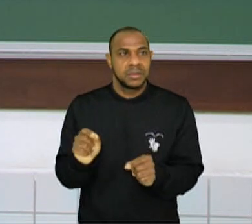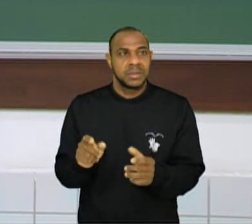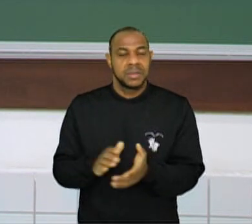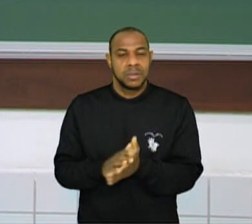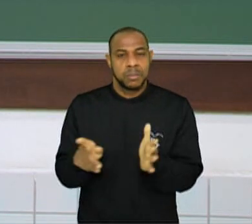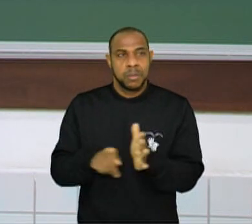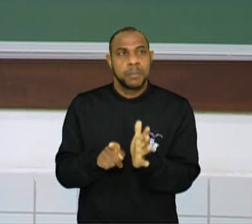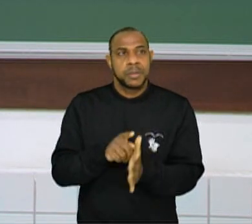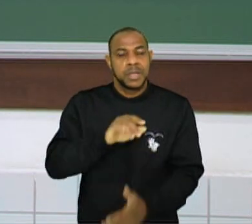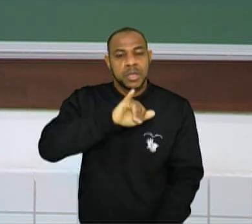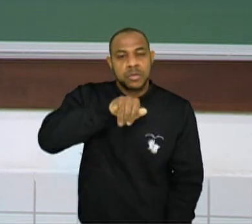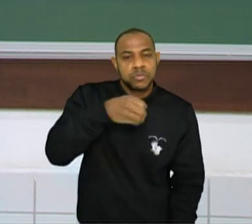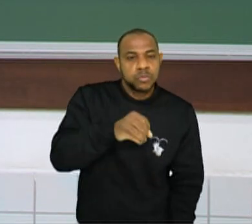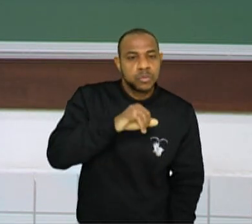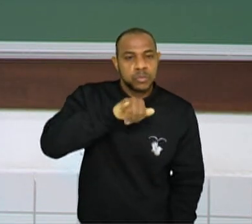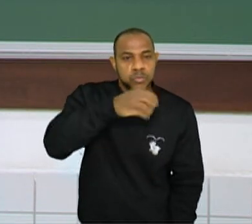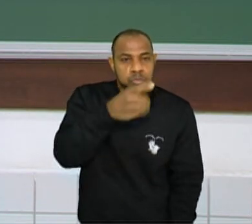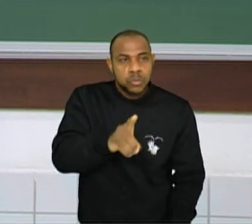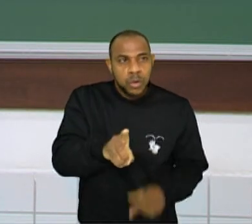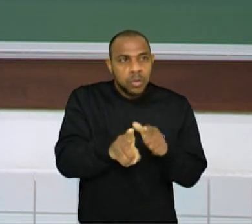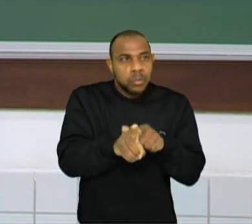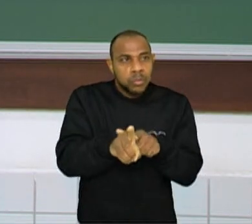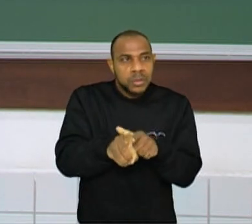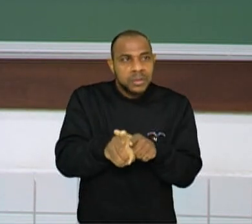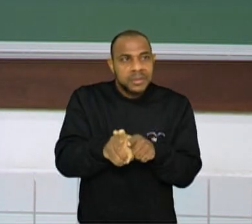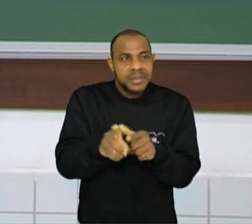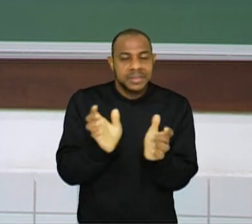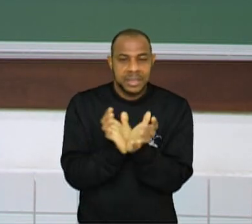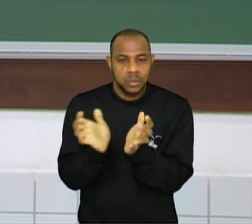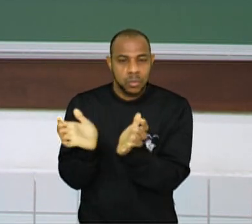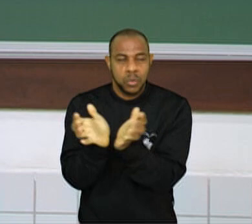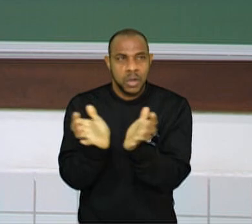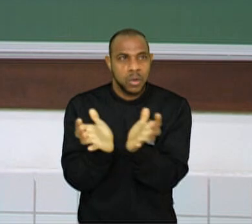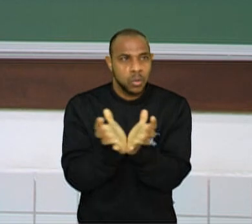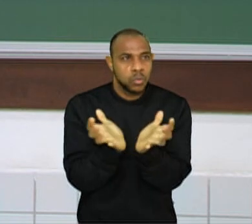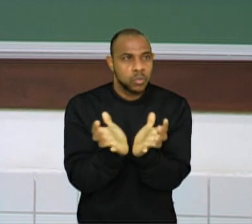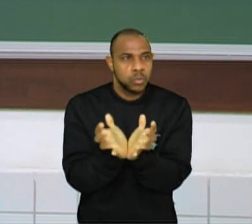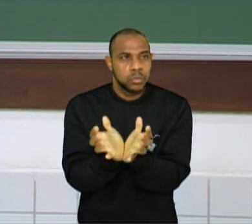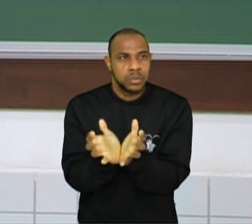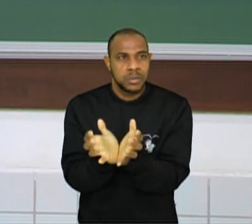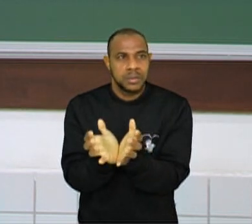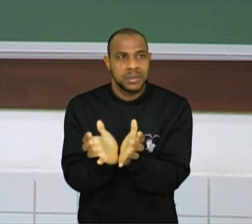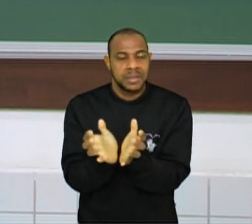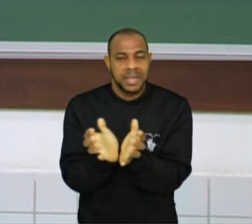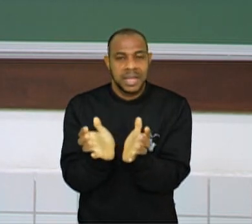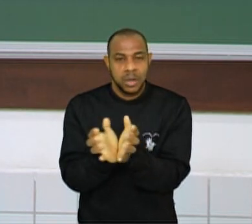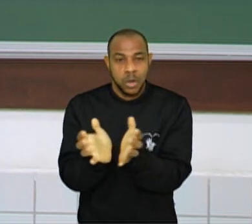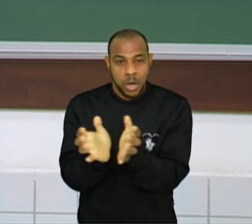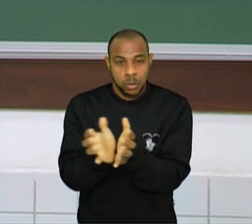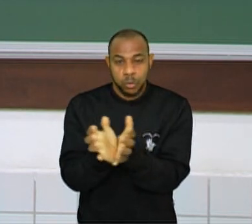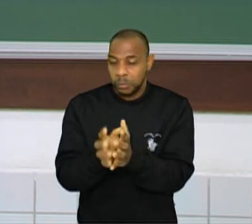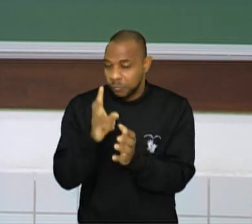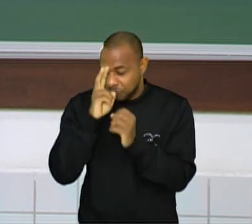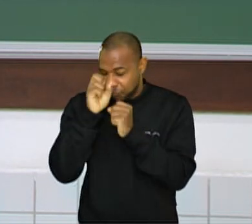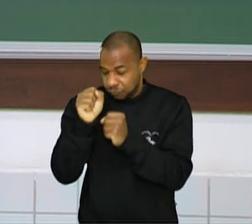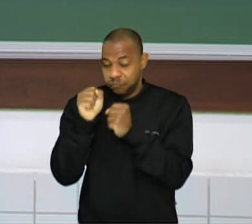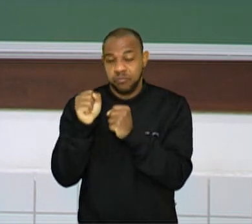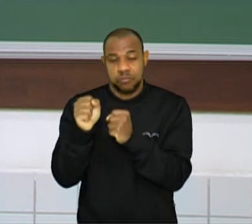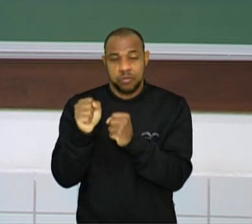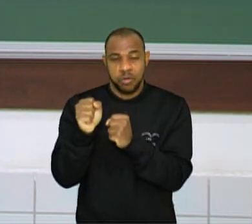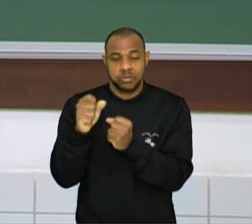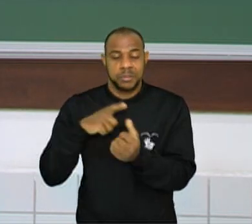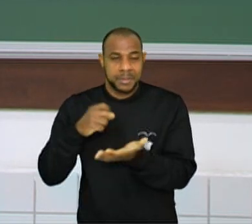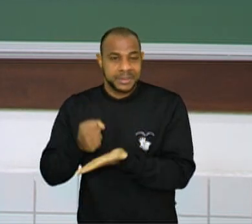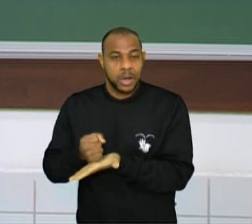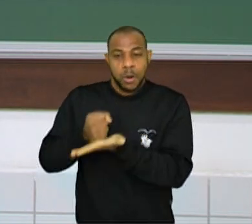João Goulart. Então eles têm ali assim um curral eleitoral, né? Assim que a gente chama ali, era uma sede ali muito forte para o